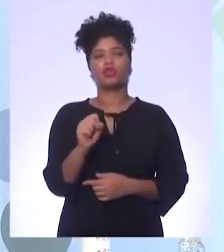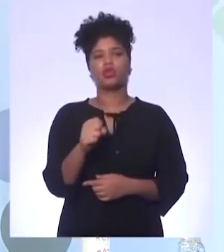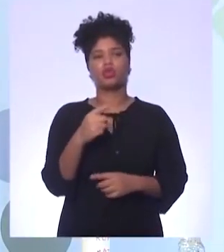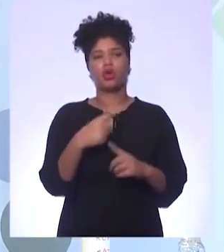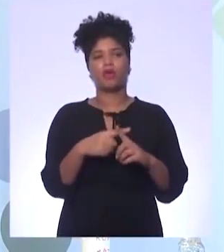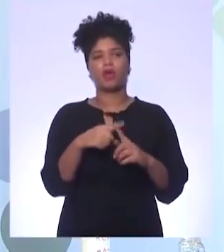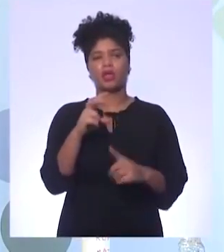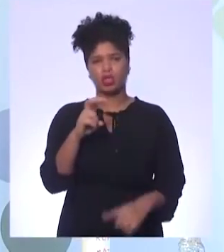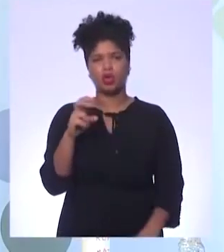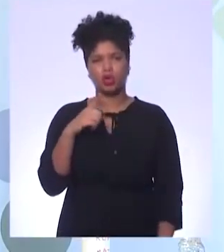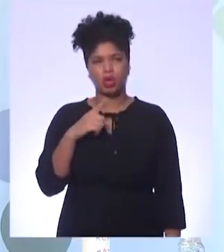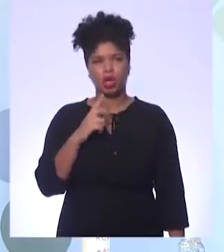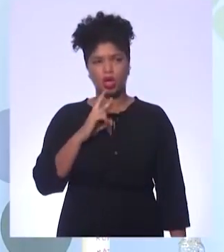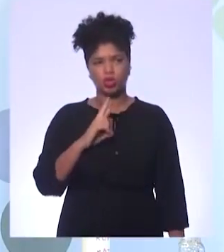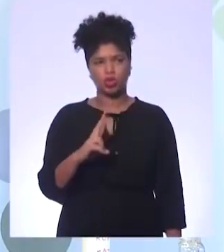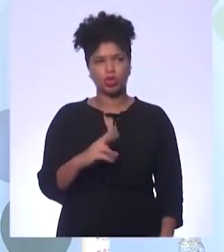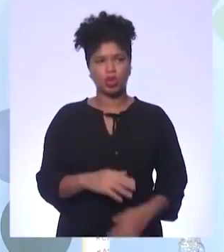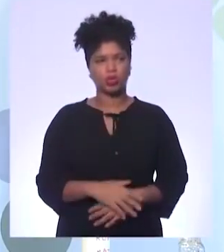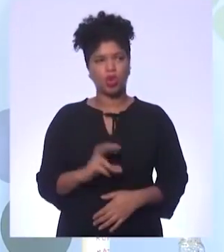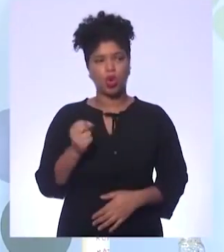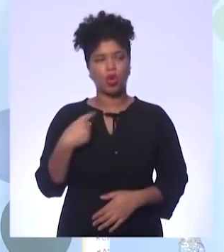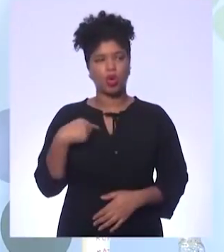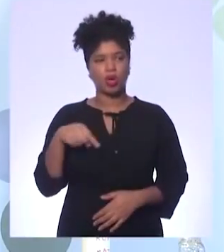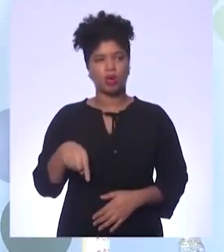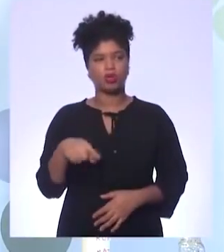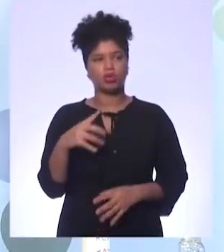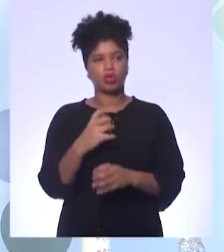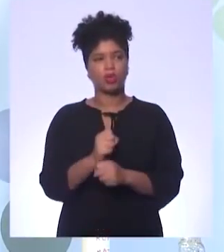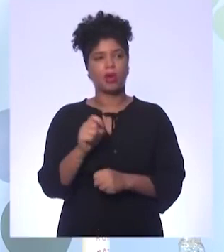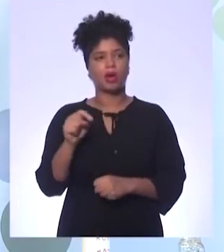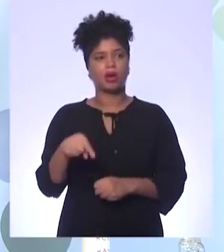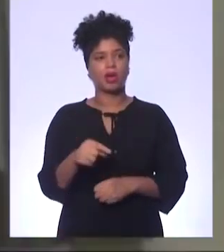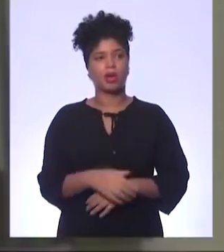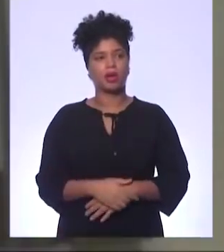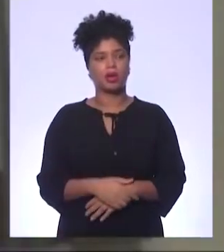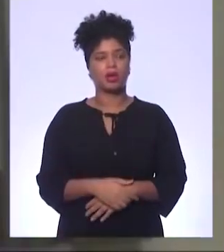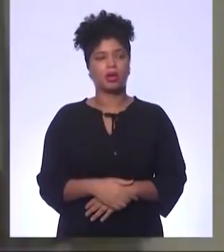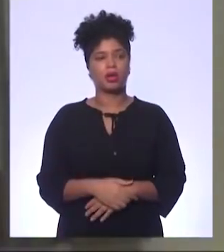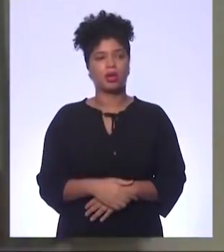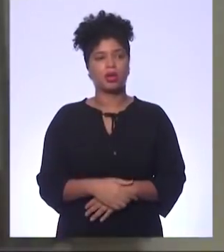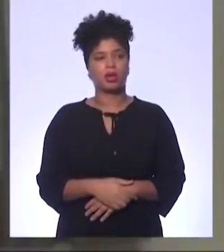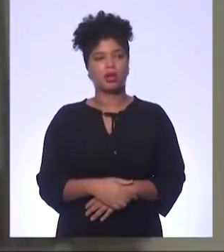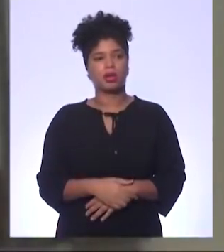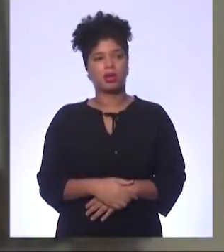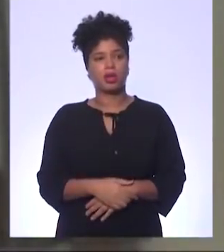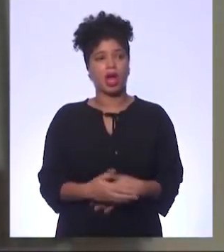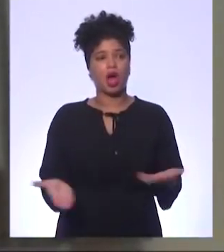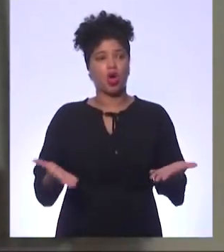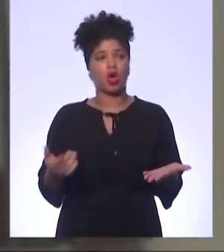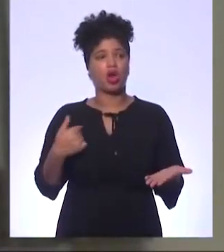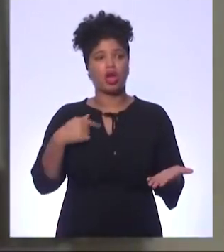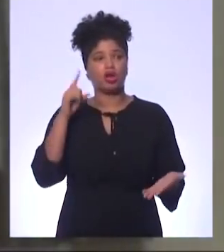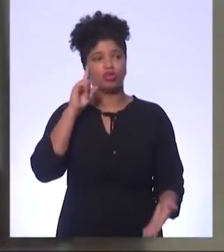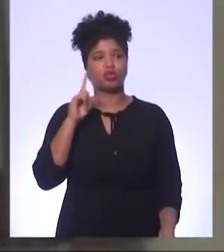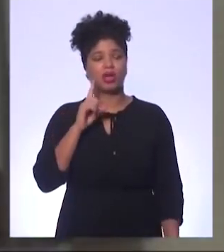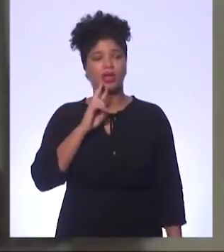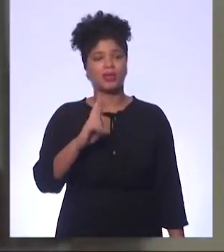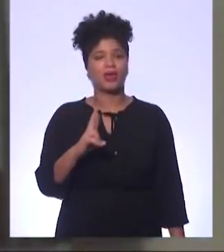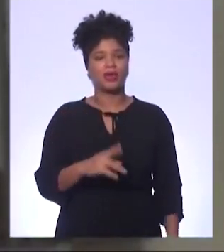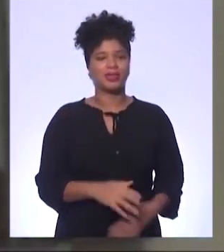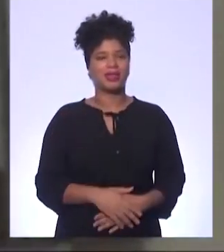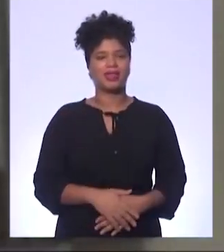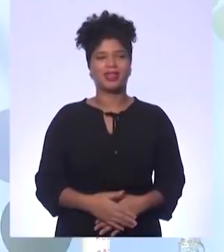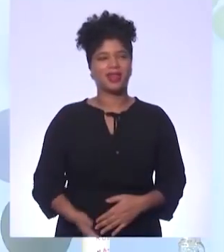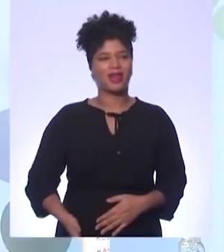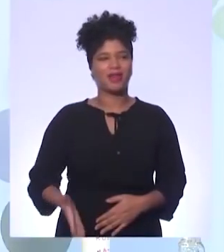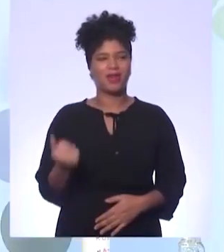Você tem aí esse resultado ou eu faço a conta aqui? Professora Roberta, te peguei no pulo. Você me pegou desprevenida. Então, eu vou fazer a